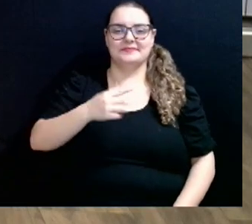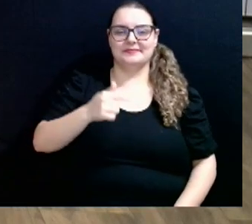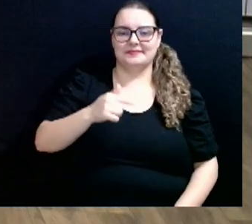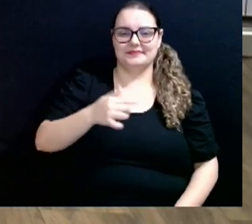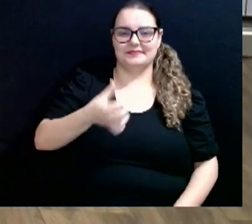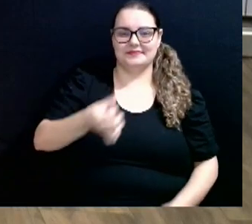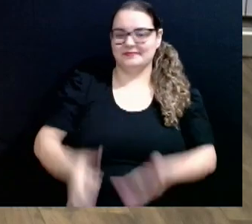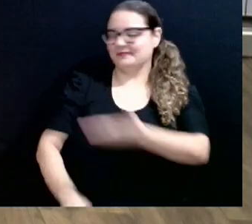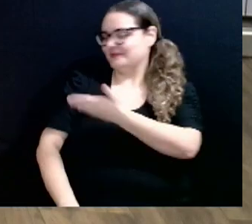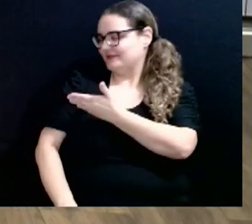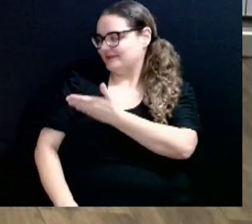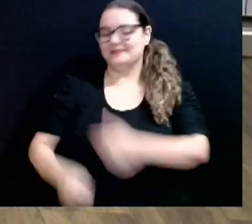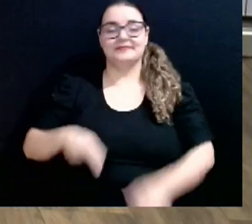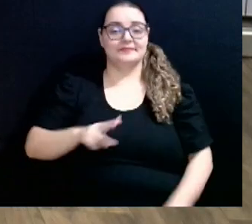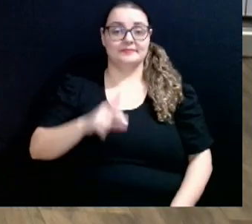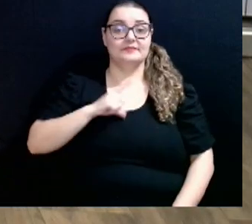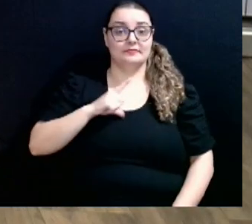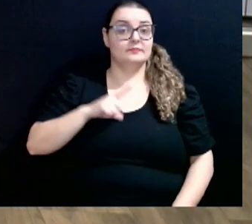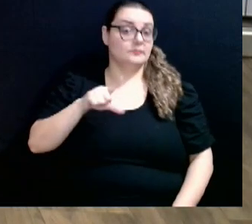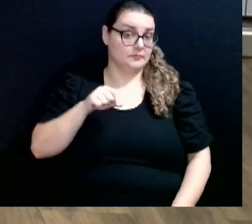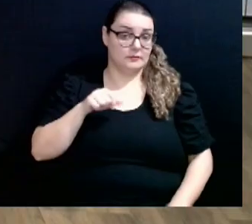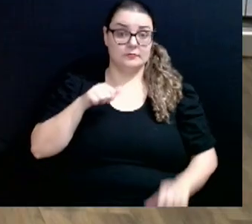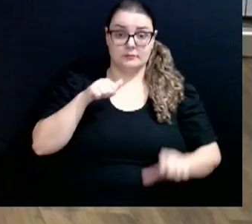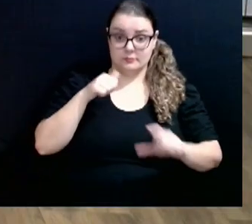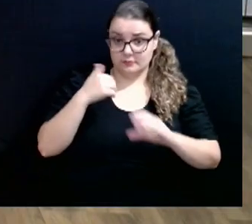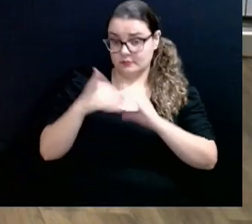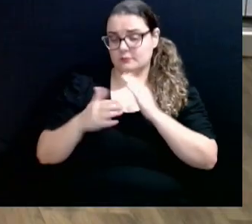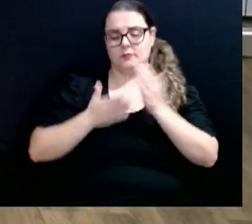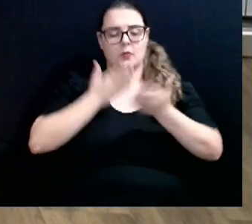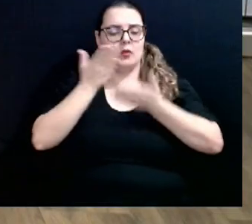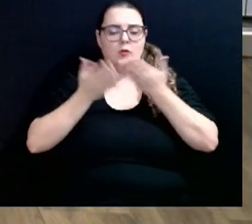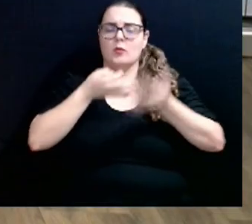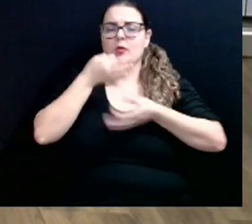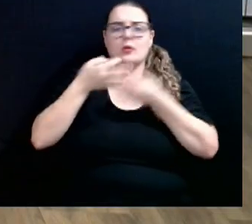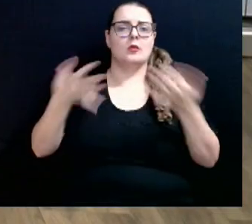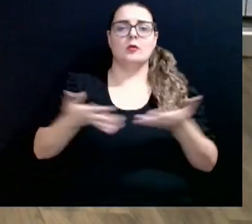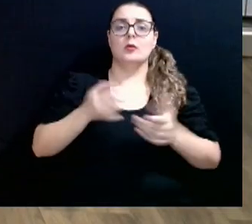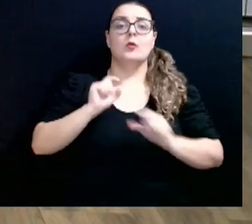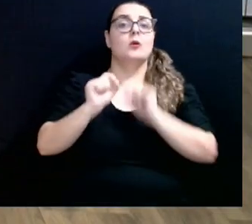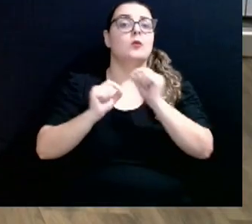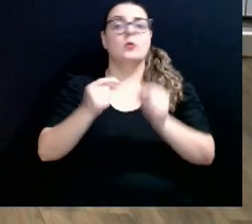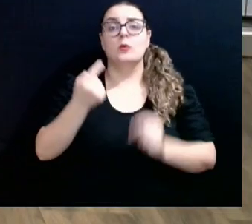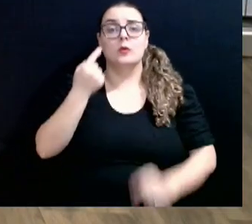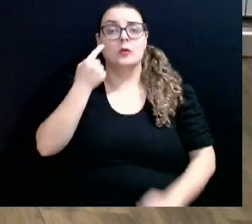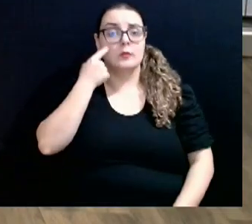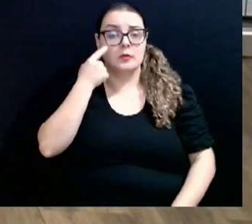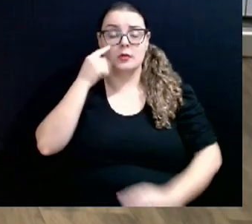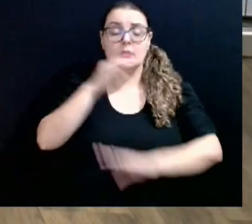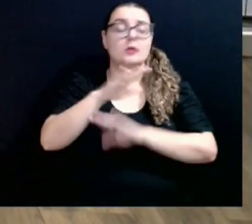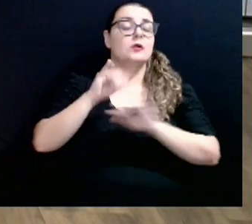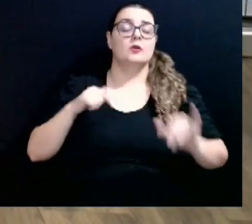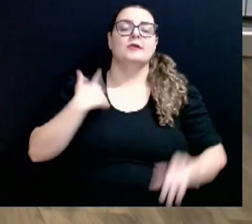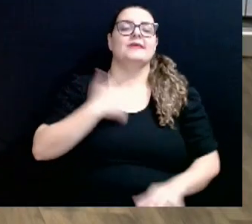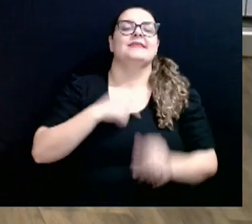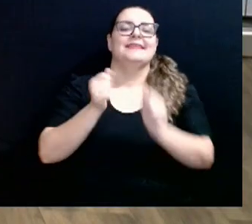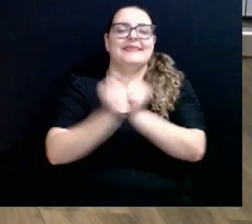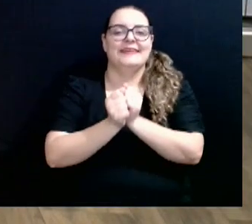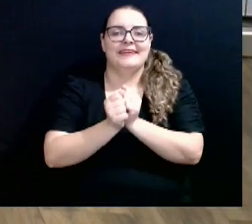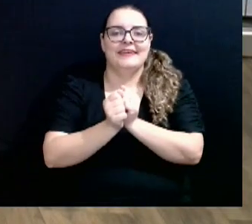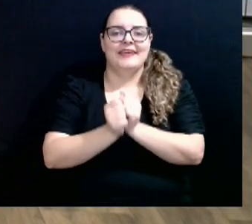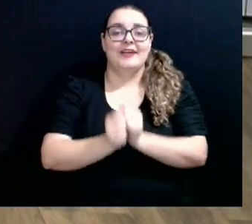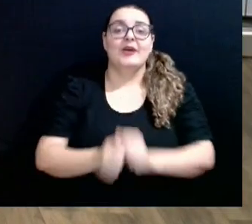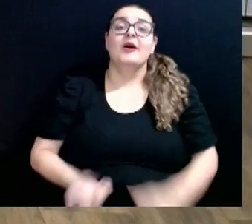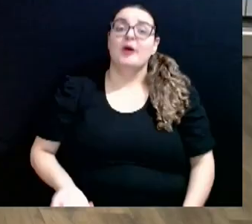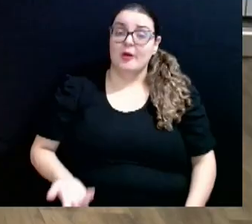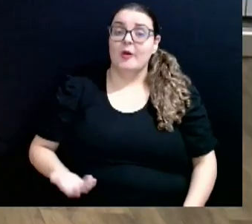978293776. Ou você pode mandar o seu elogio, uma crítica construtiva, o que você quer assistir aqui no nosso telejornal,